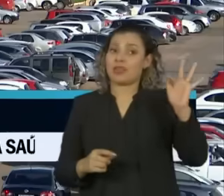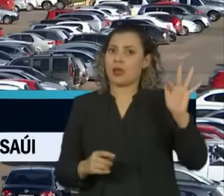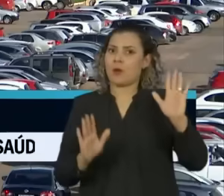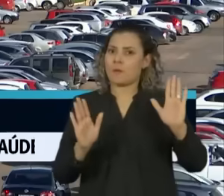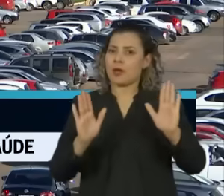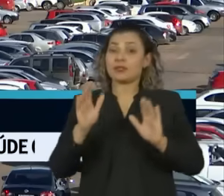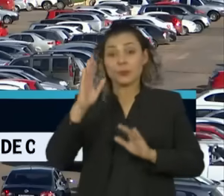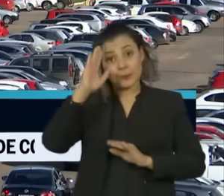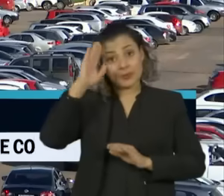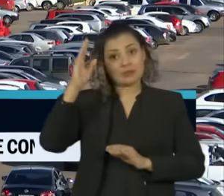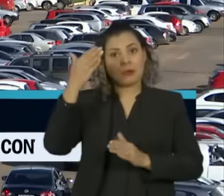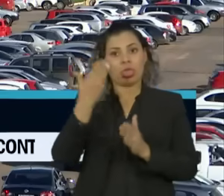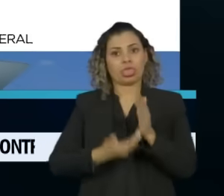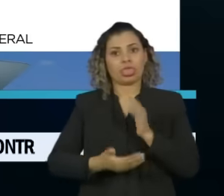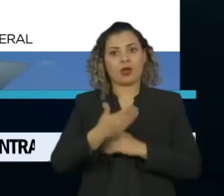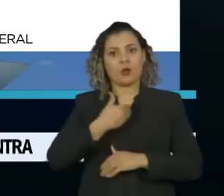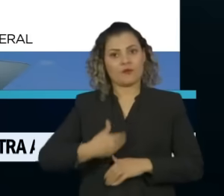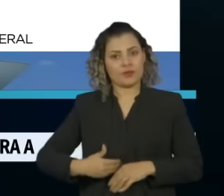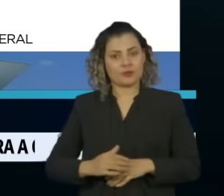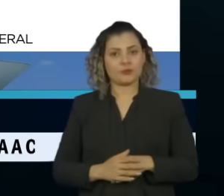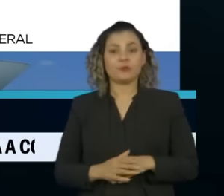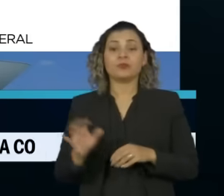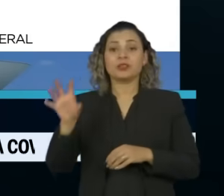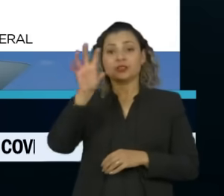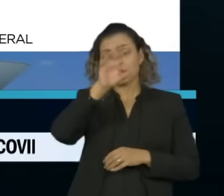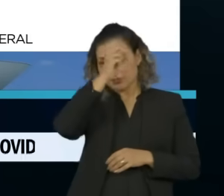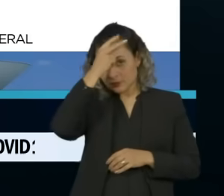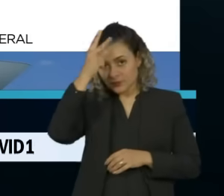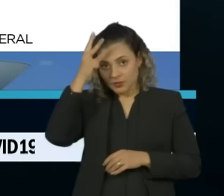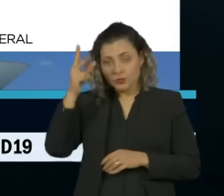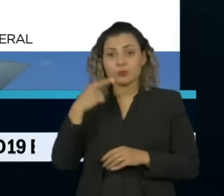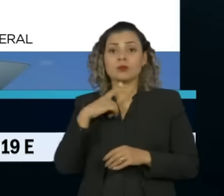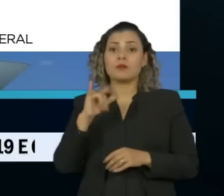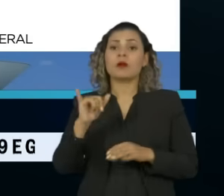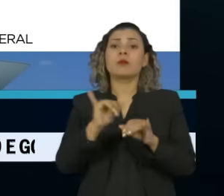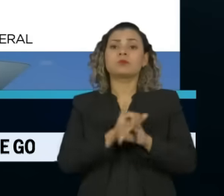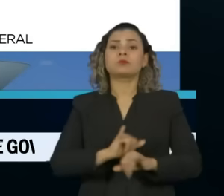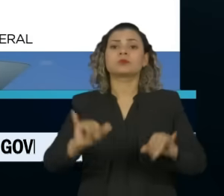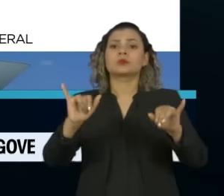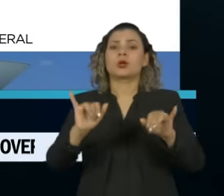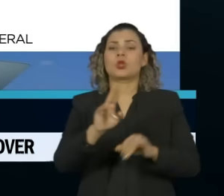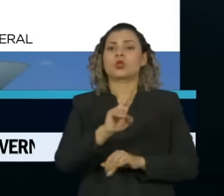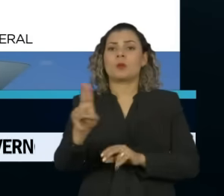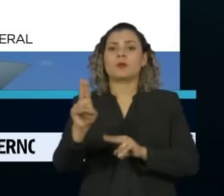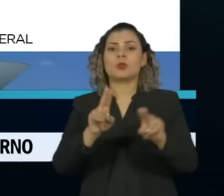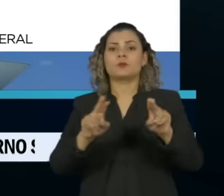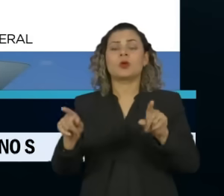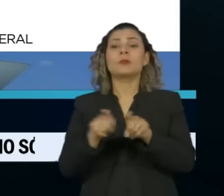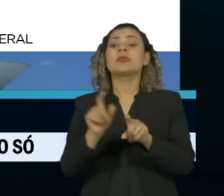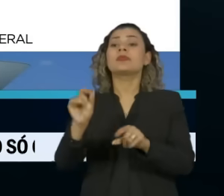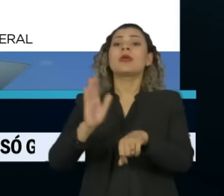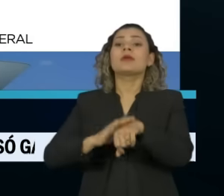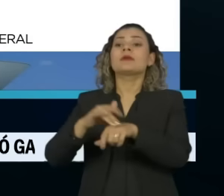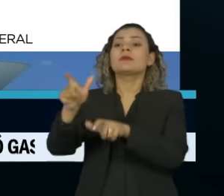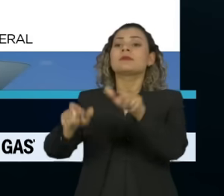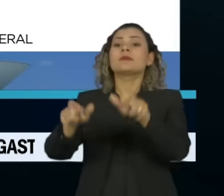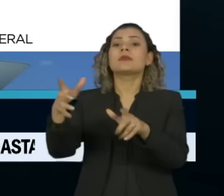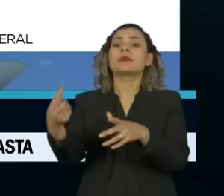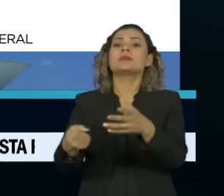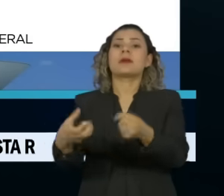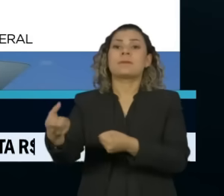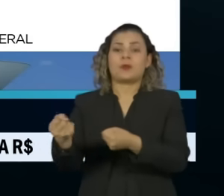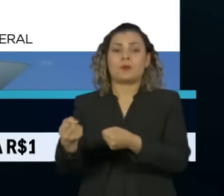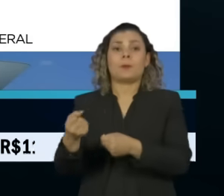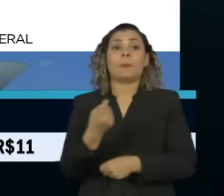foi a maior derrota do governo. Estados e municípios também terão que publicar os nomes e prestação de contas de quem recebeu e